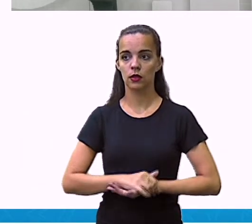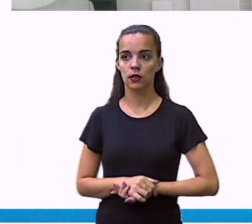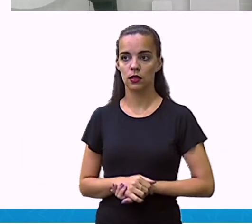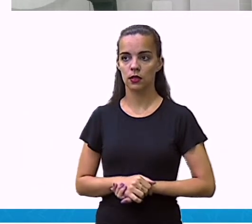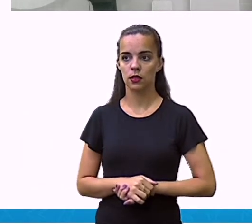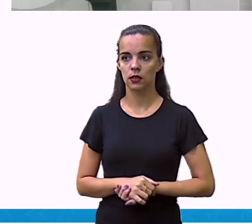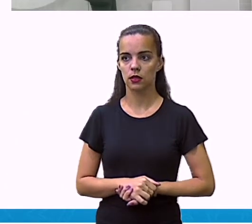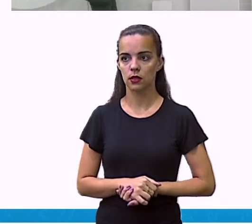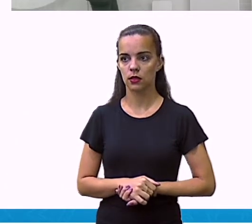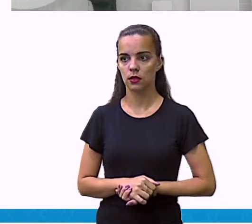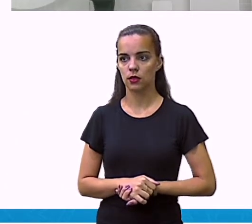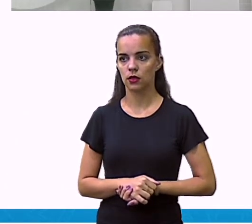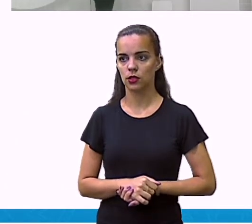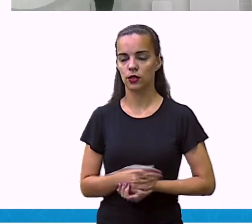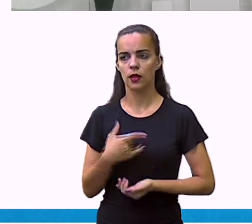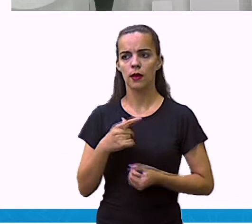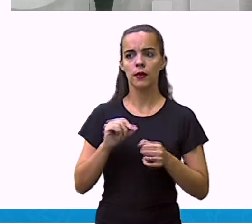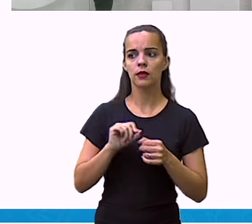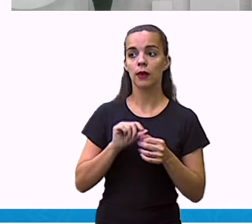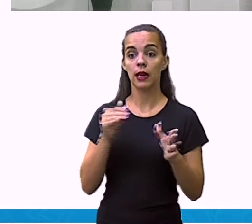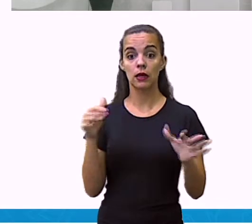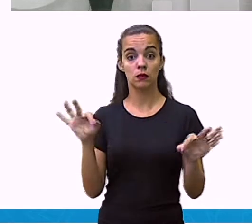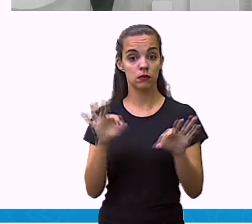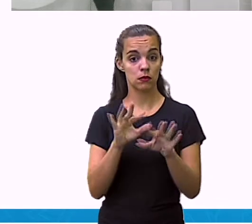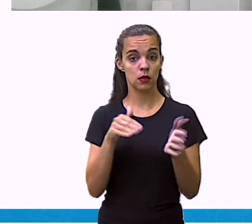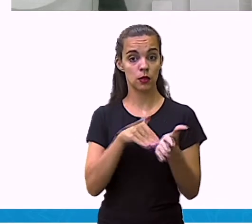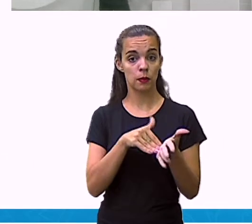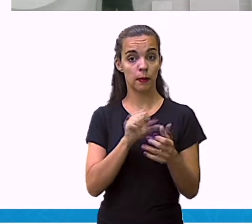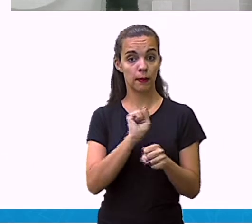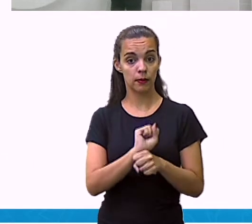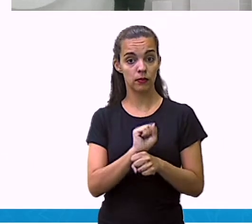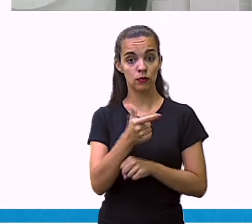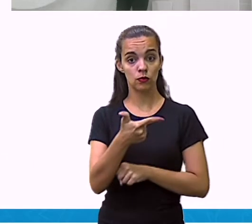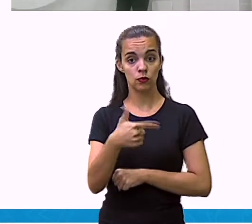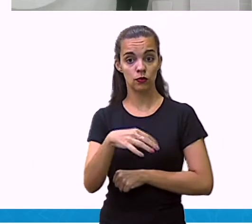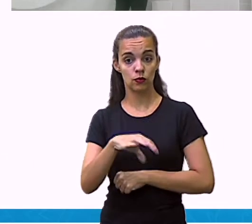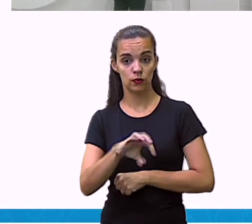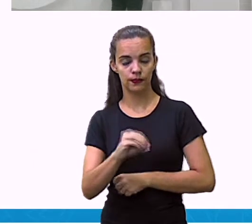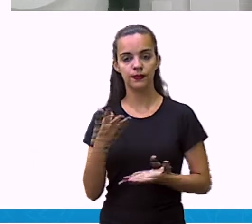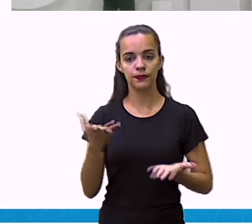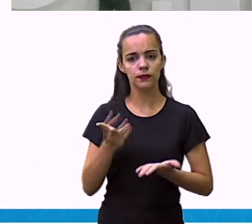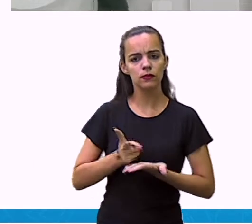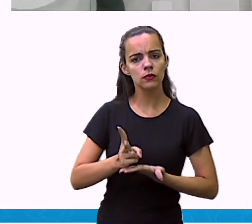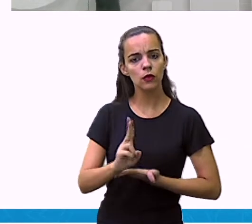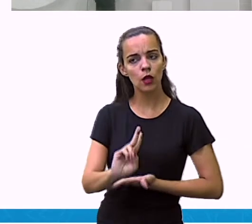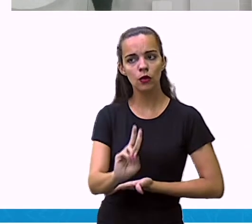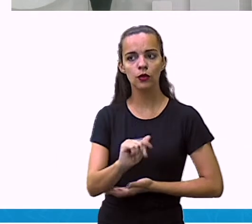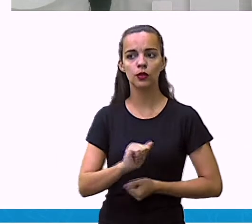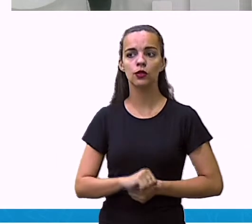Terminamos, paramos aqui no número 20. Vamos para a terceira coluna